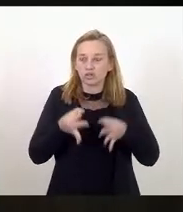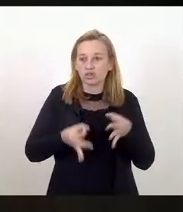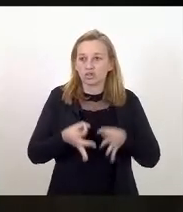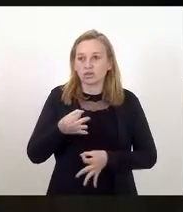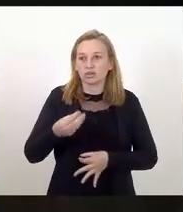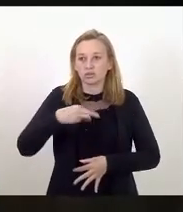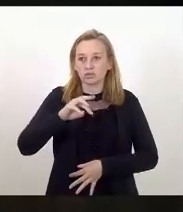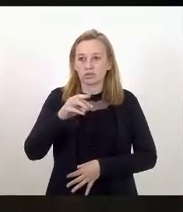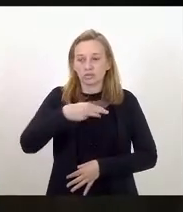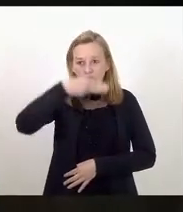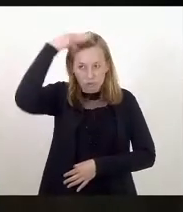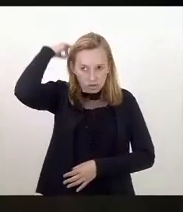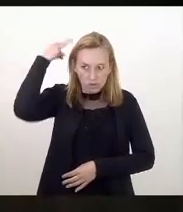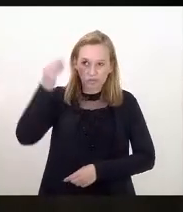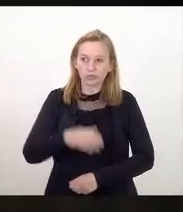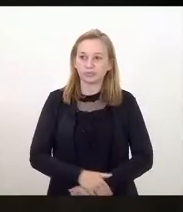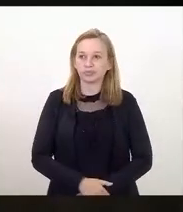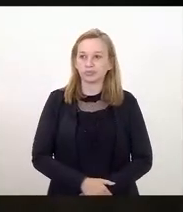deputado Márcio Pacheco.